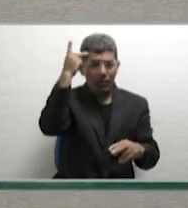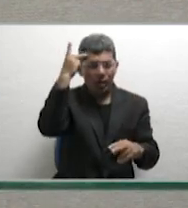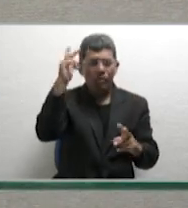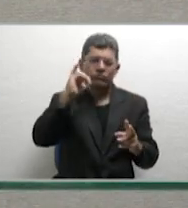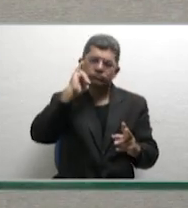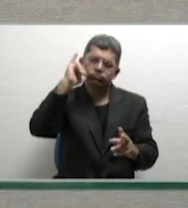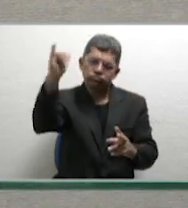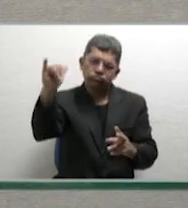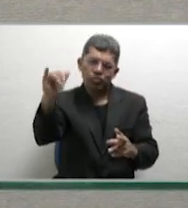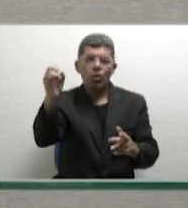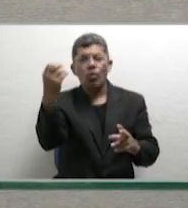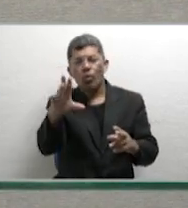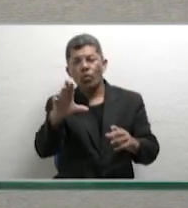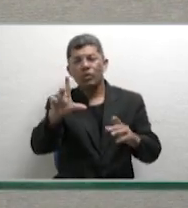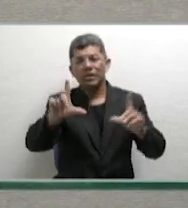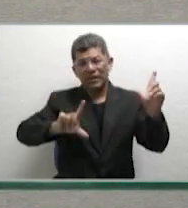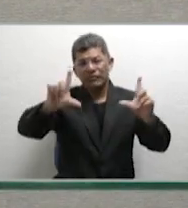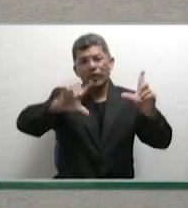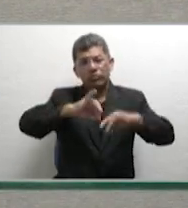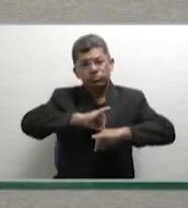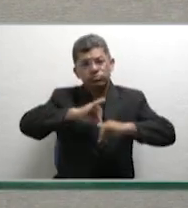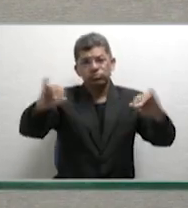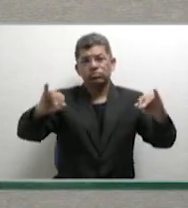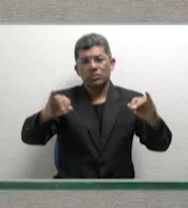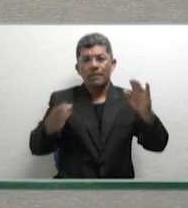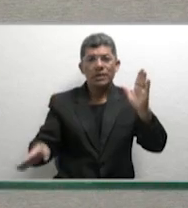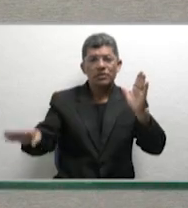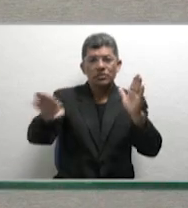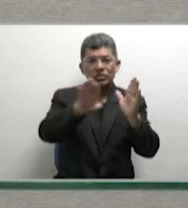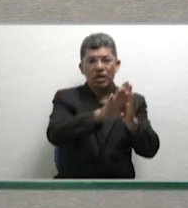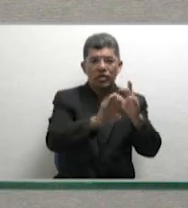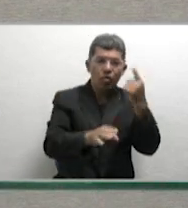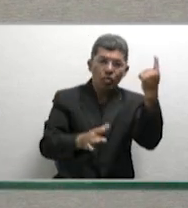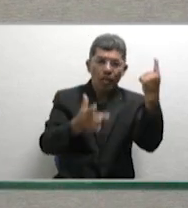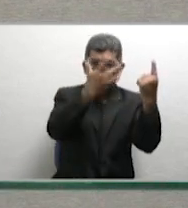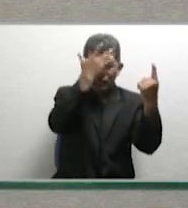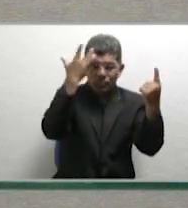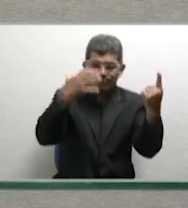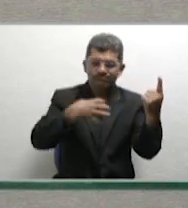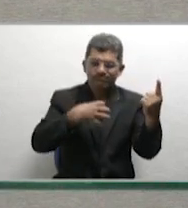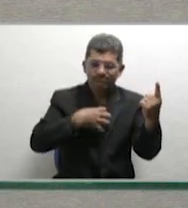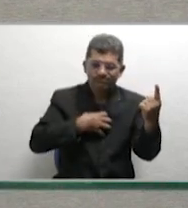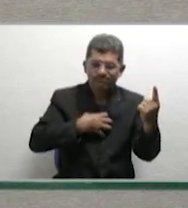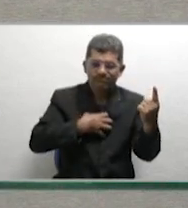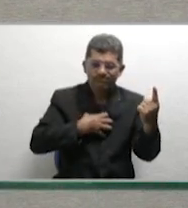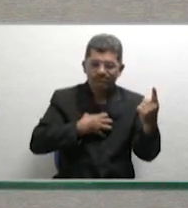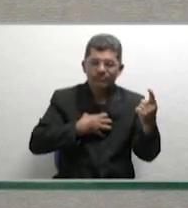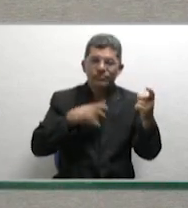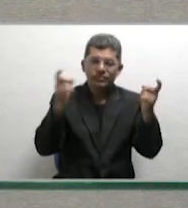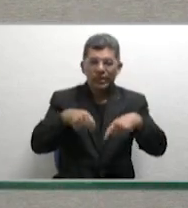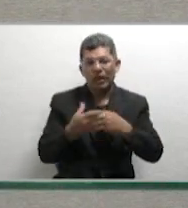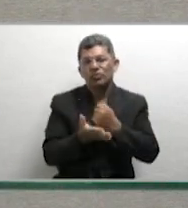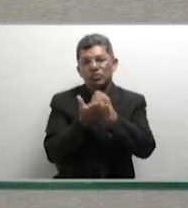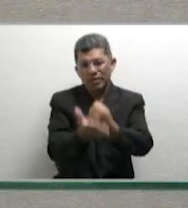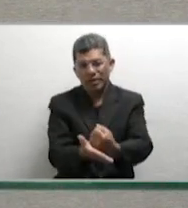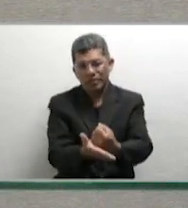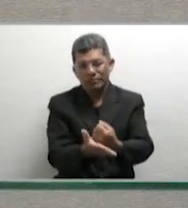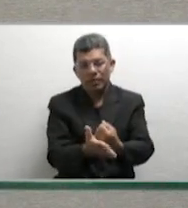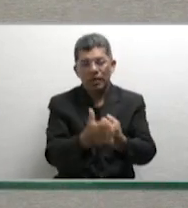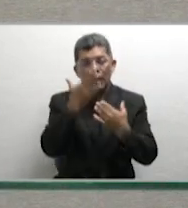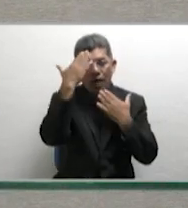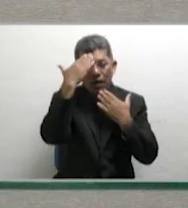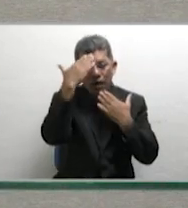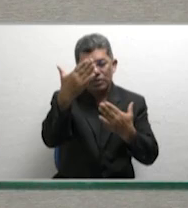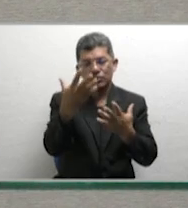puder noticiar isso para que chegue até uma pessoa que possa ajudar a viabilizar isso, eu